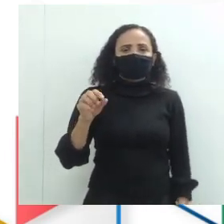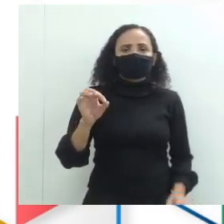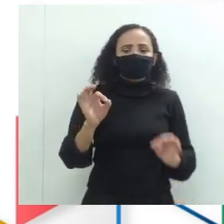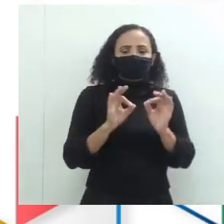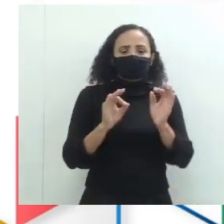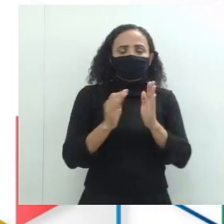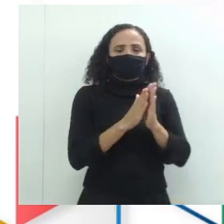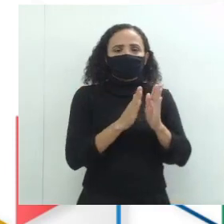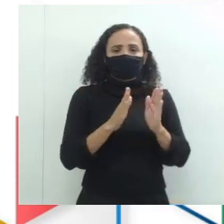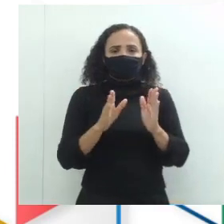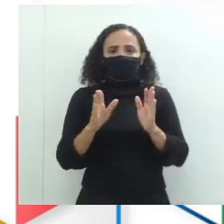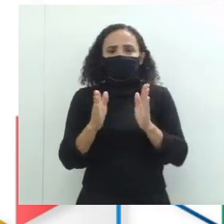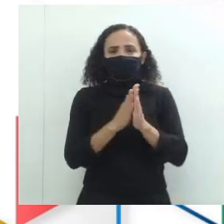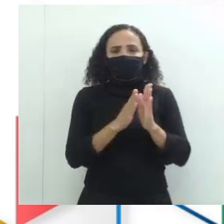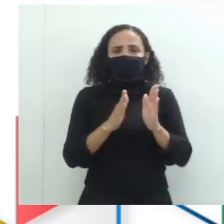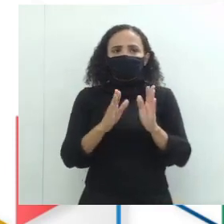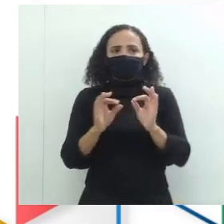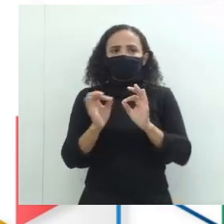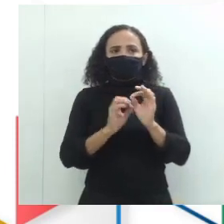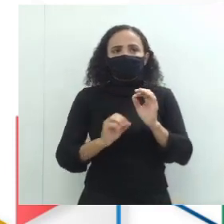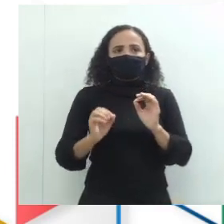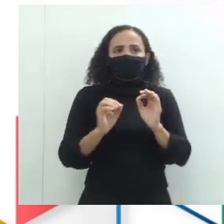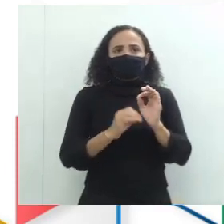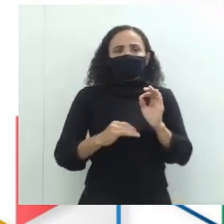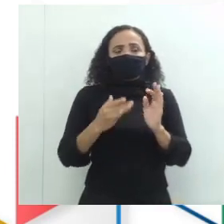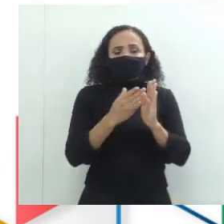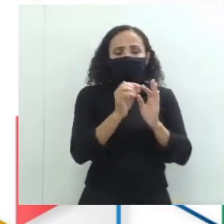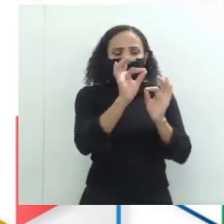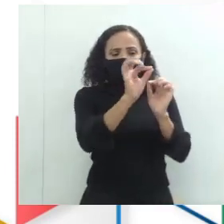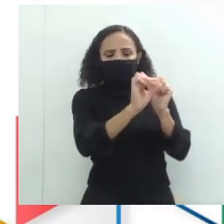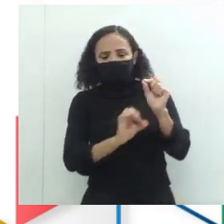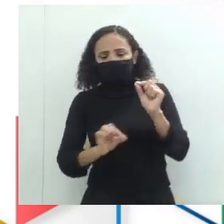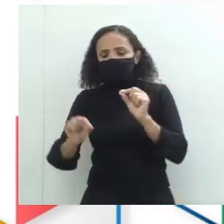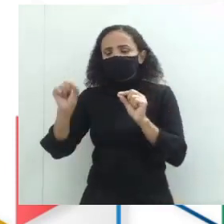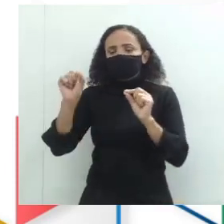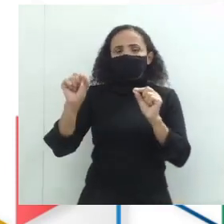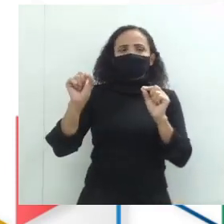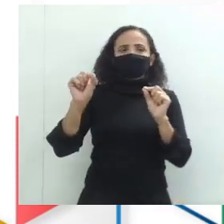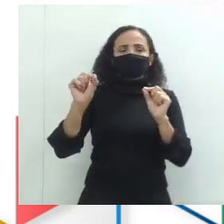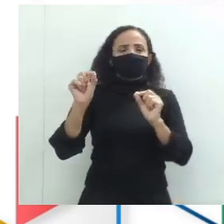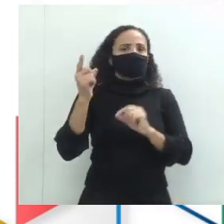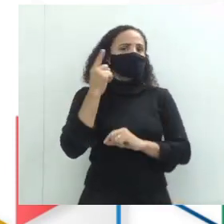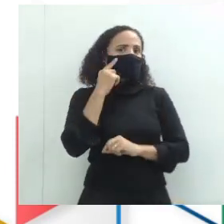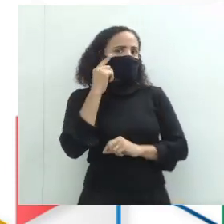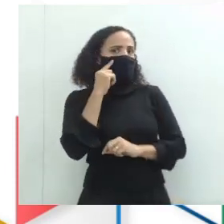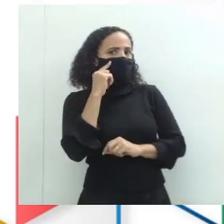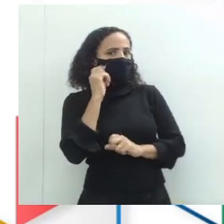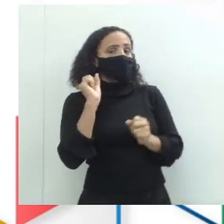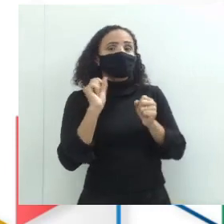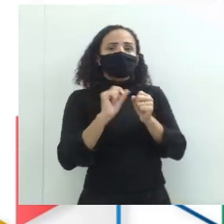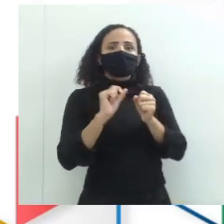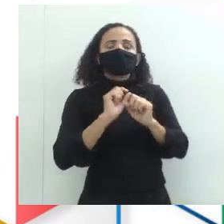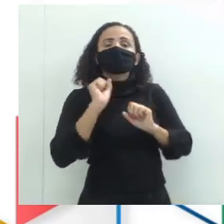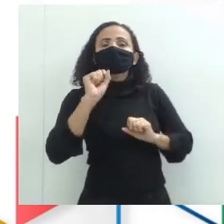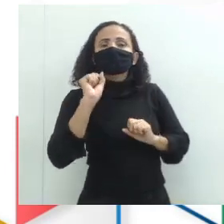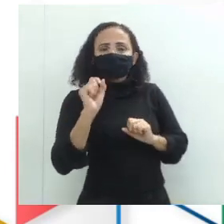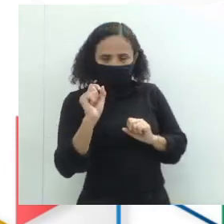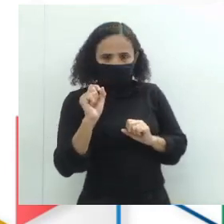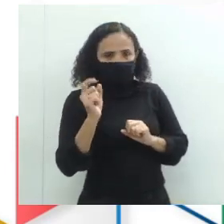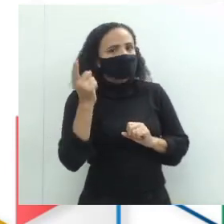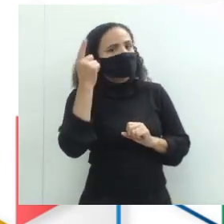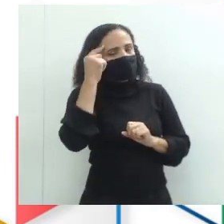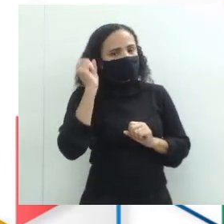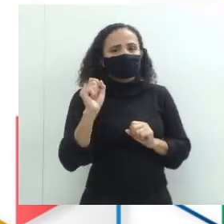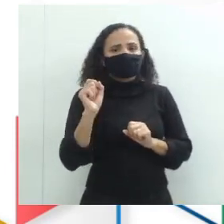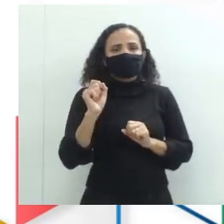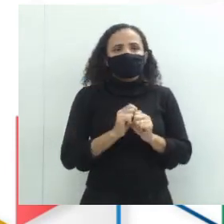isolar o x? Eu vou mandar esse 4 para o outro membro. Quando eu faço isso, não esquece dessa dica.